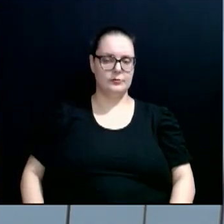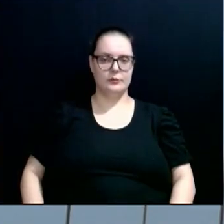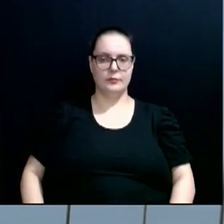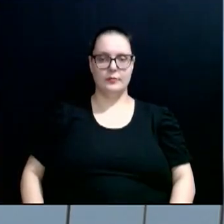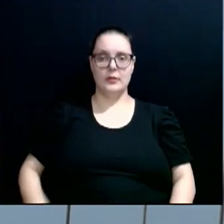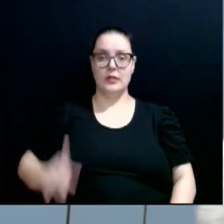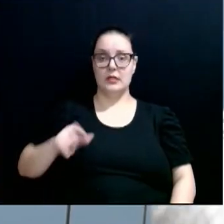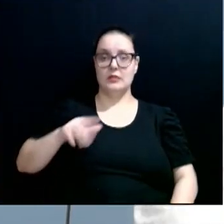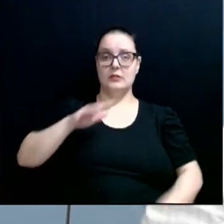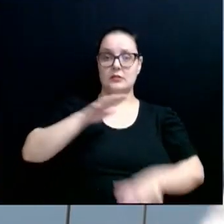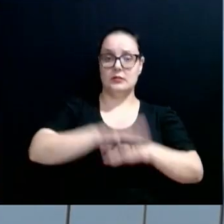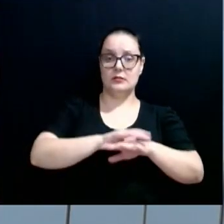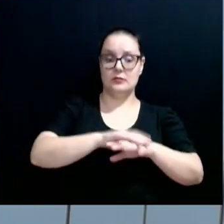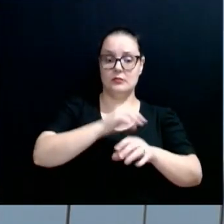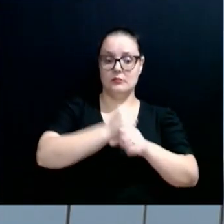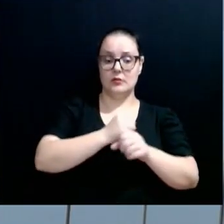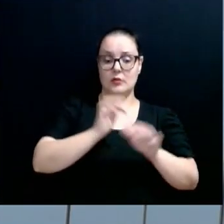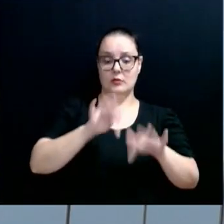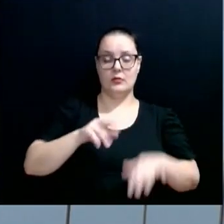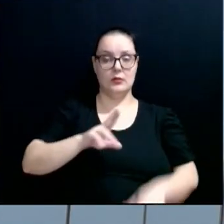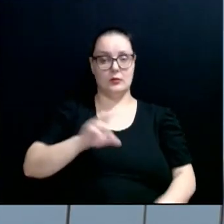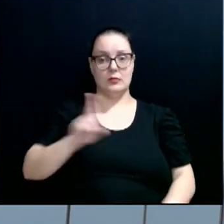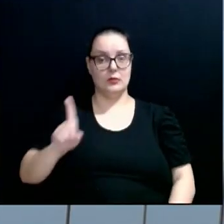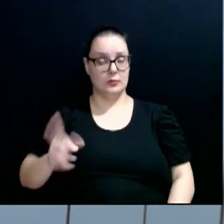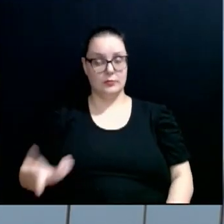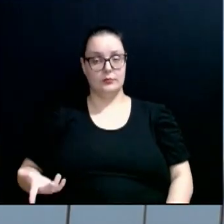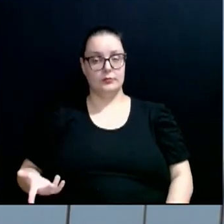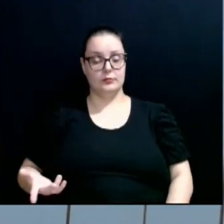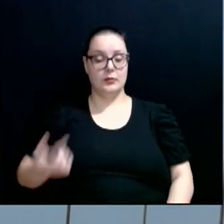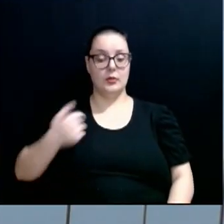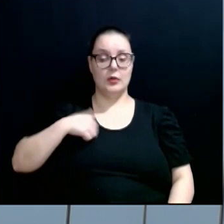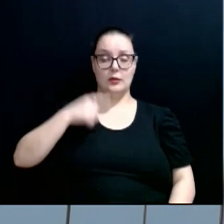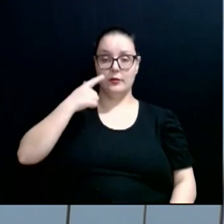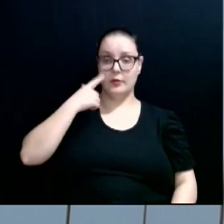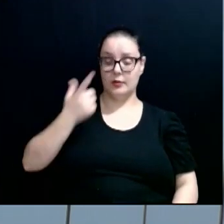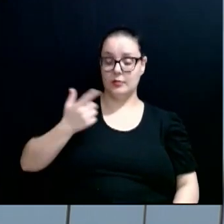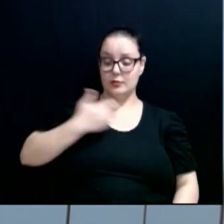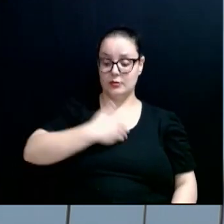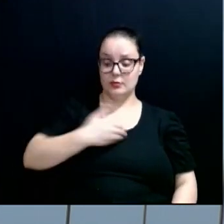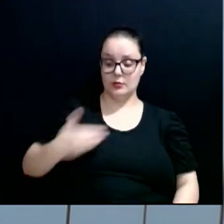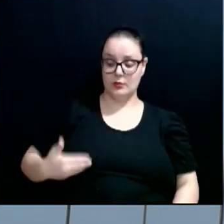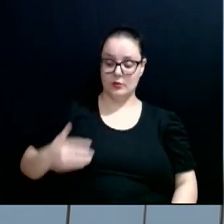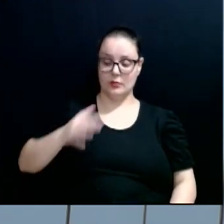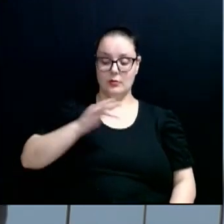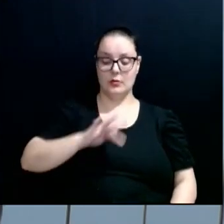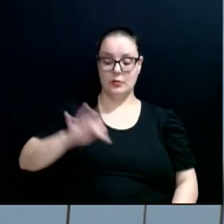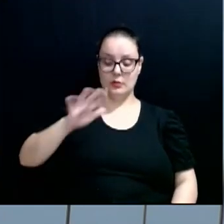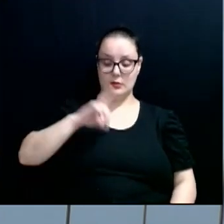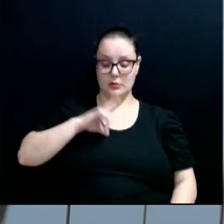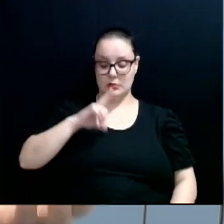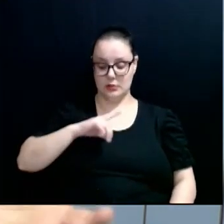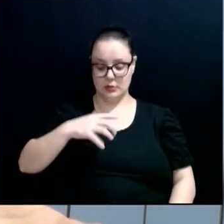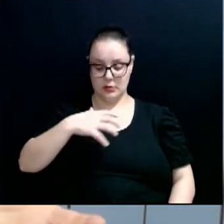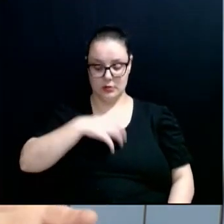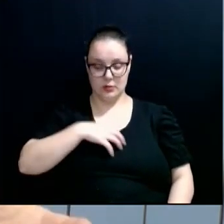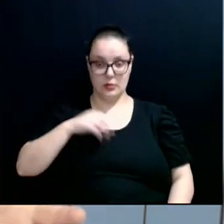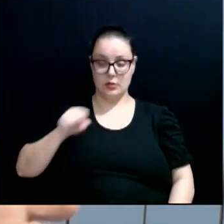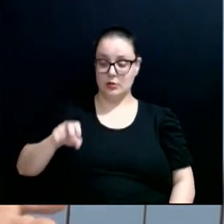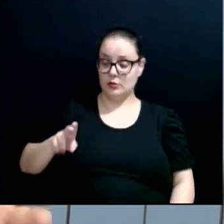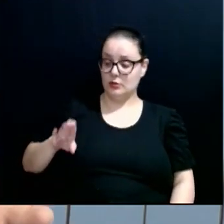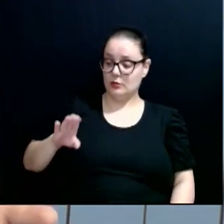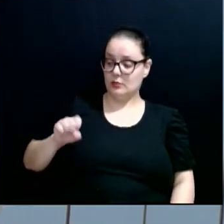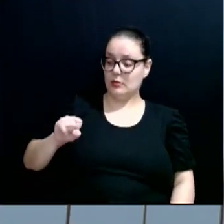vão bater no final. Mas eu vejo que se o governo federal tem condições de subsidiar isso daí no